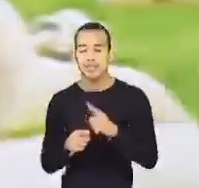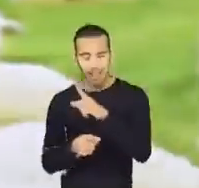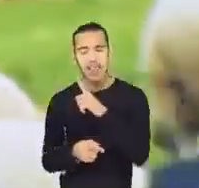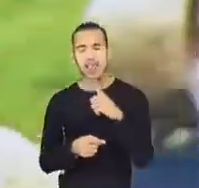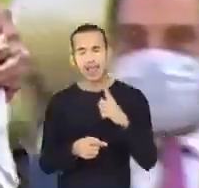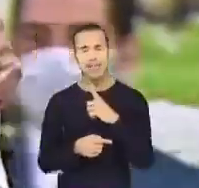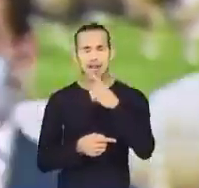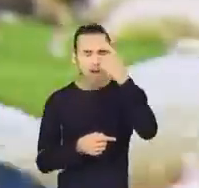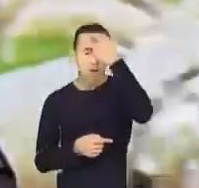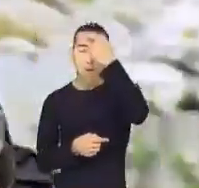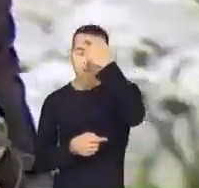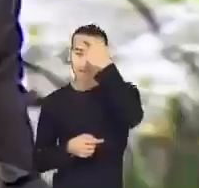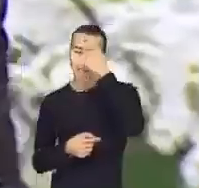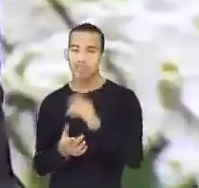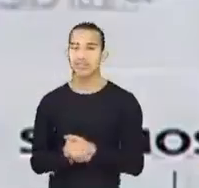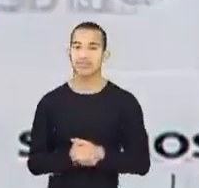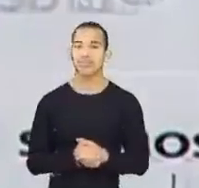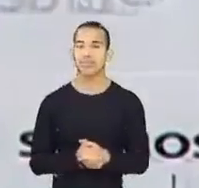uma consciência